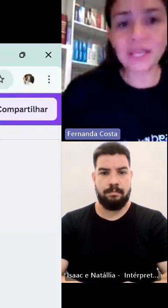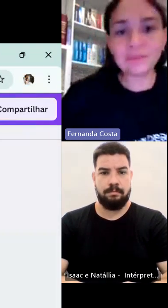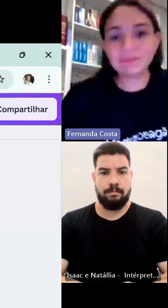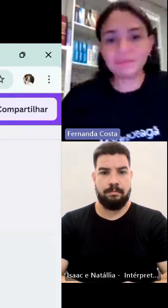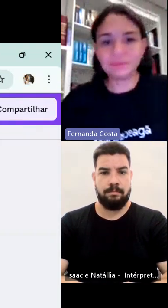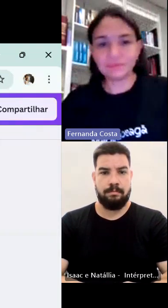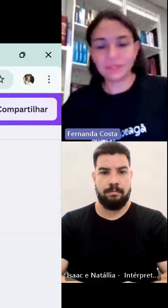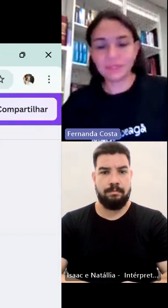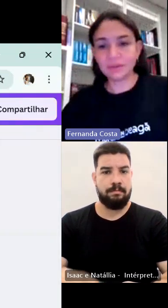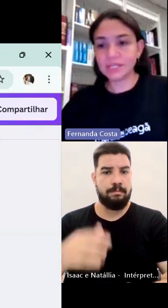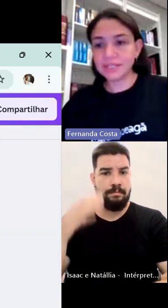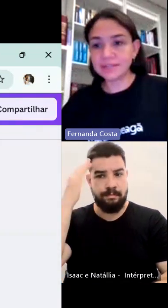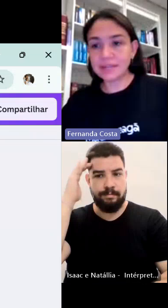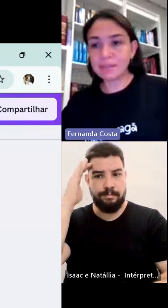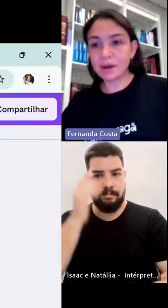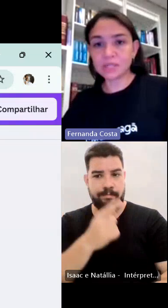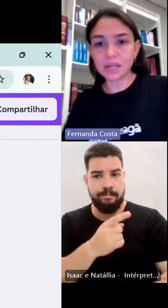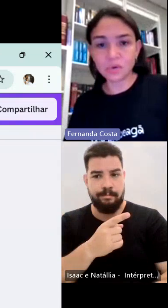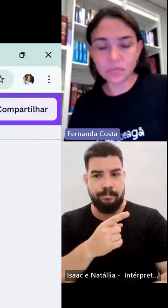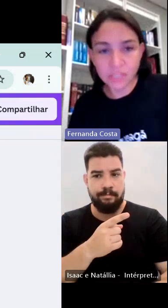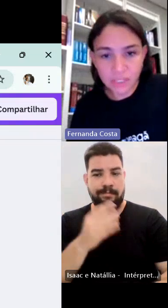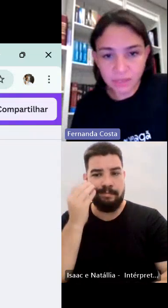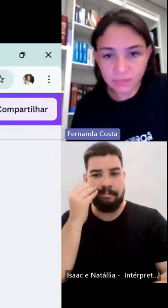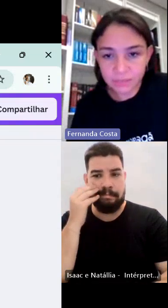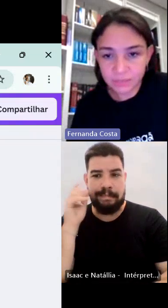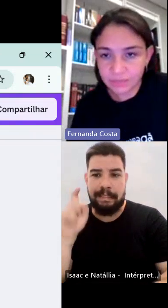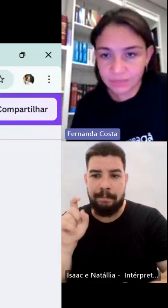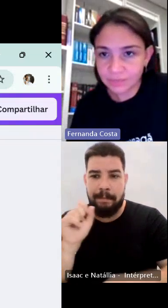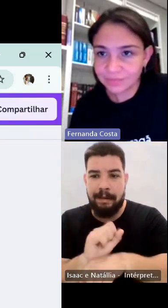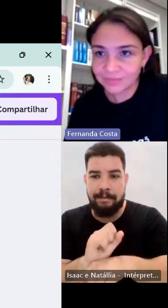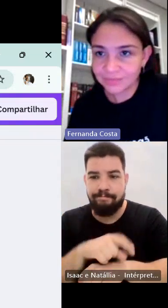Pegou aí? Eu que tentei pausar e não consegui.